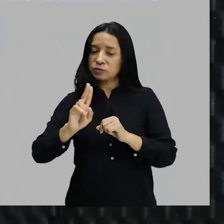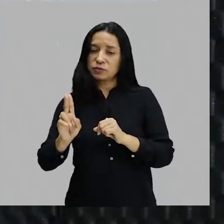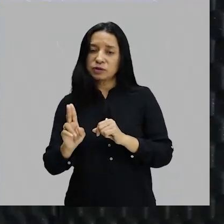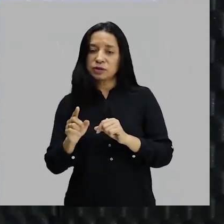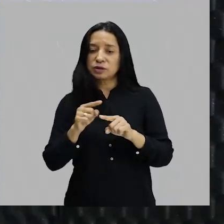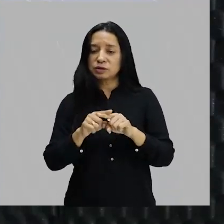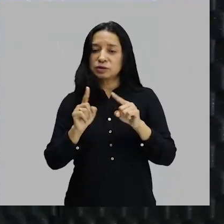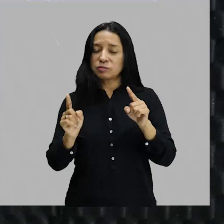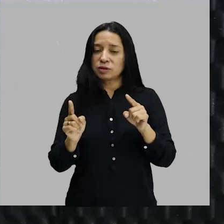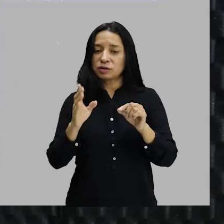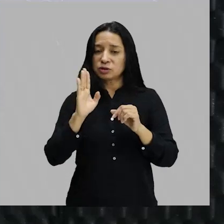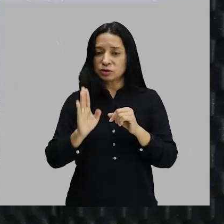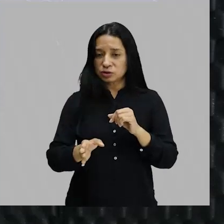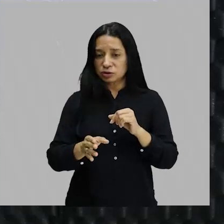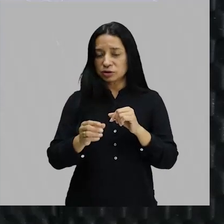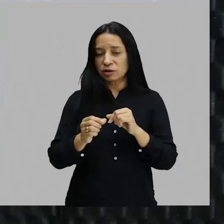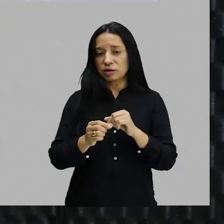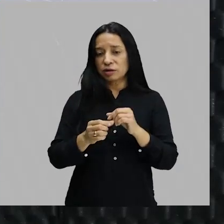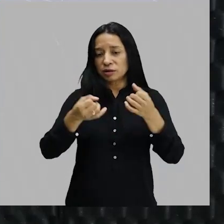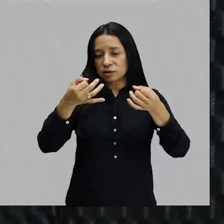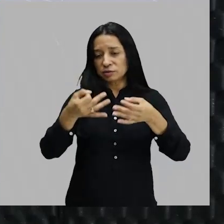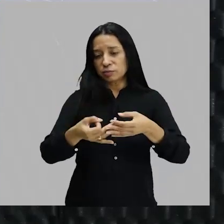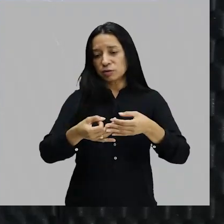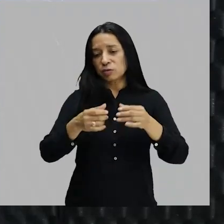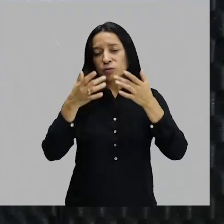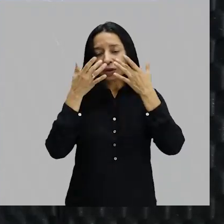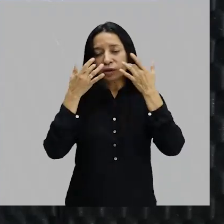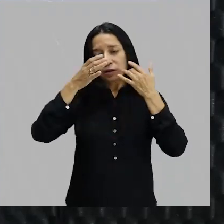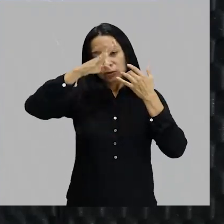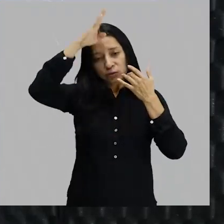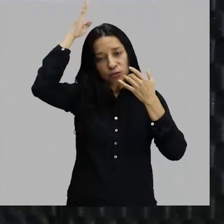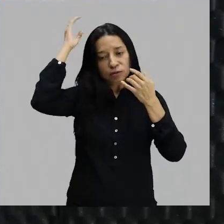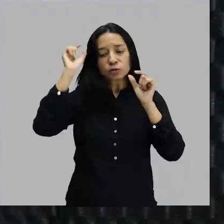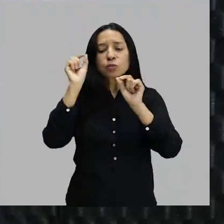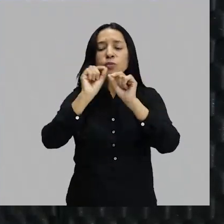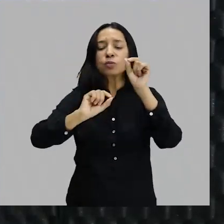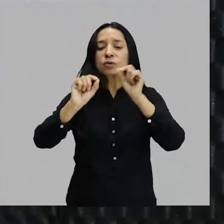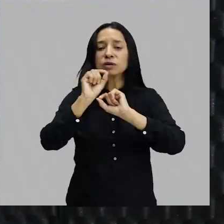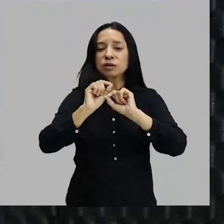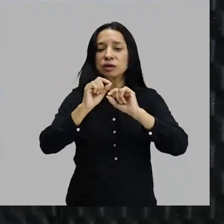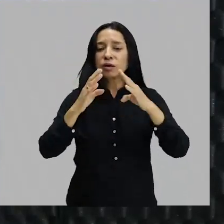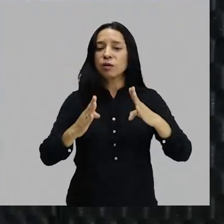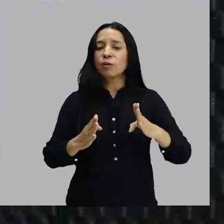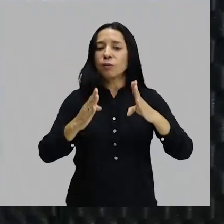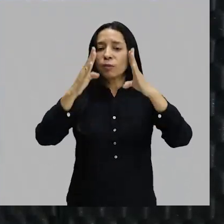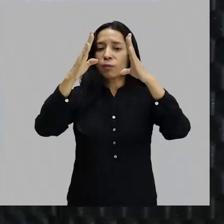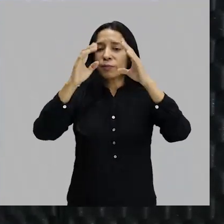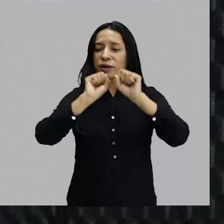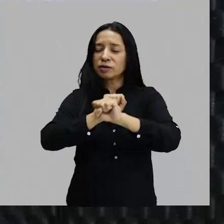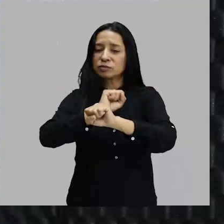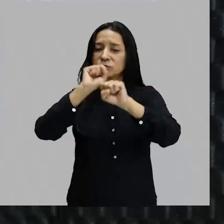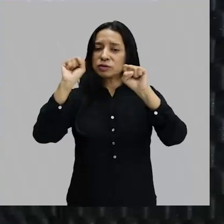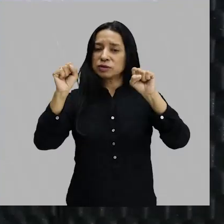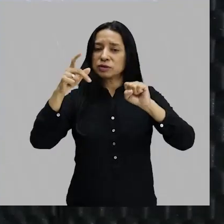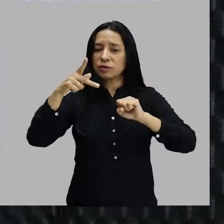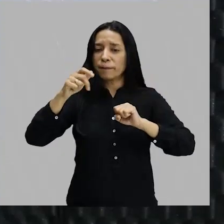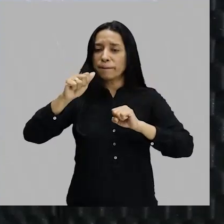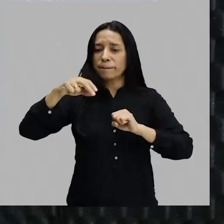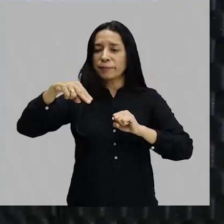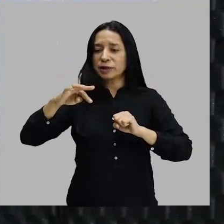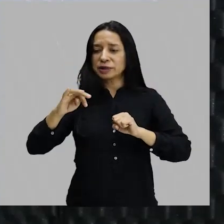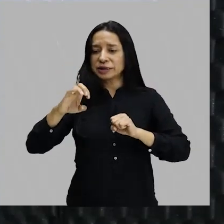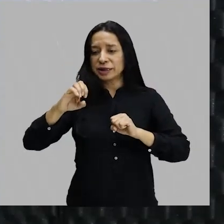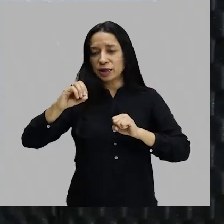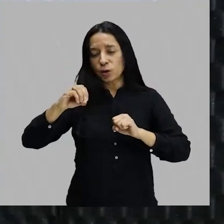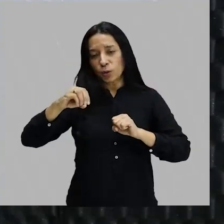falou sobre isso na arte romana. Que capítulo só? Aquele prédio gigante, que é o Panteão, que inclusive tem uma praça aqui em São